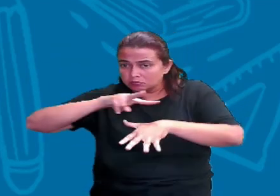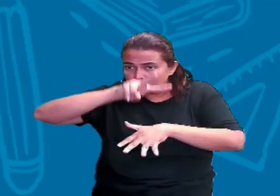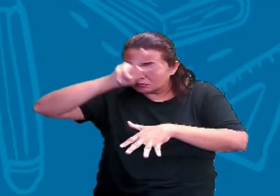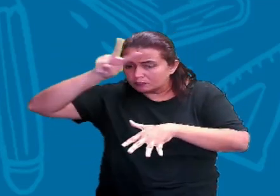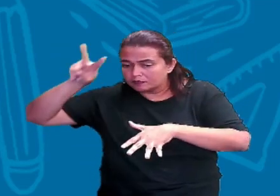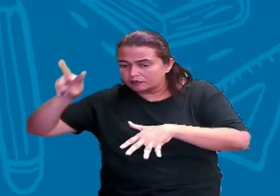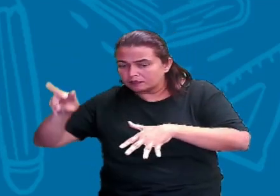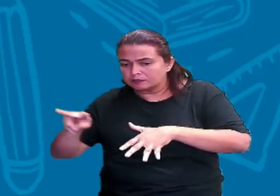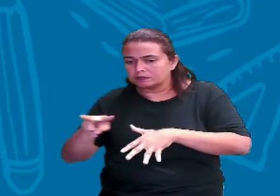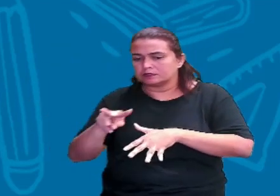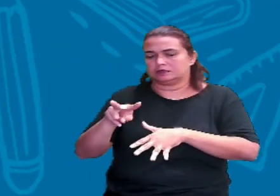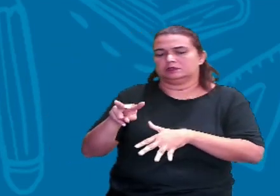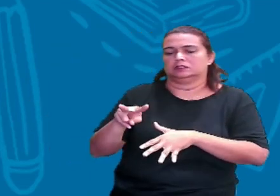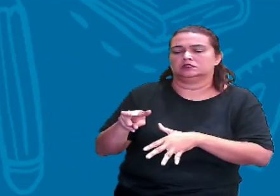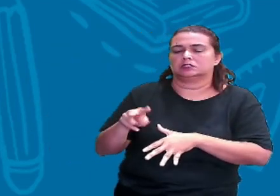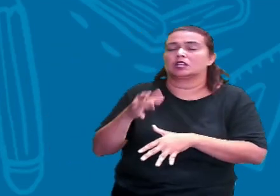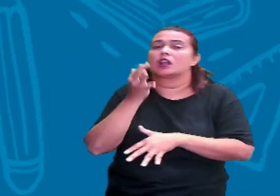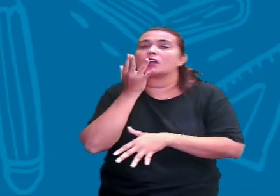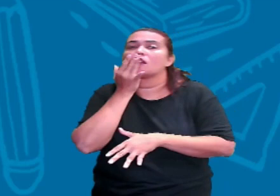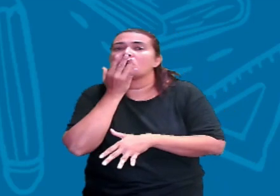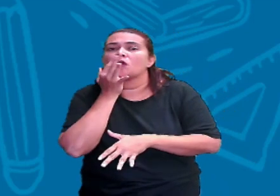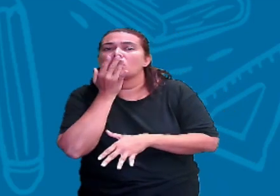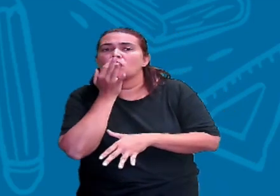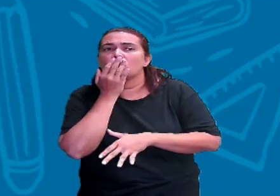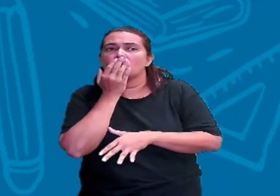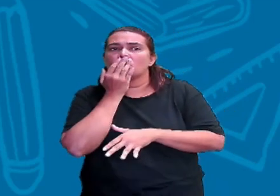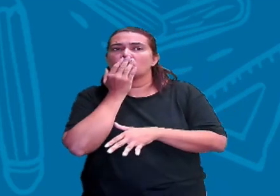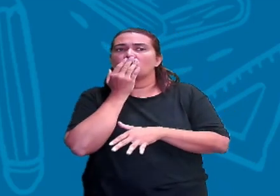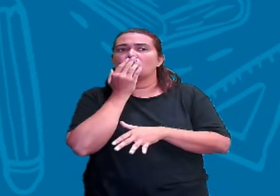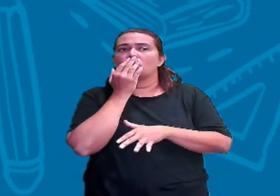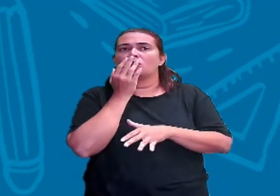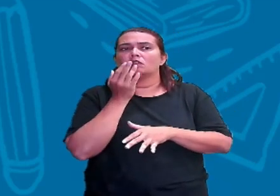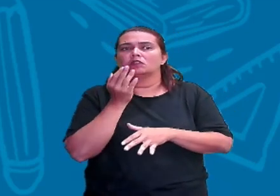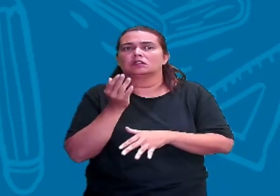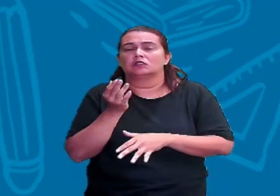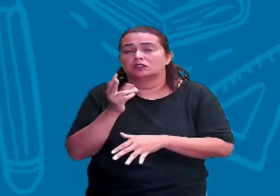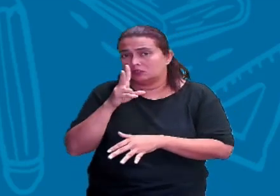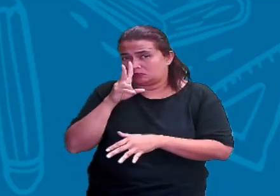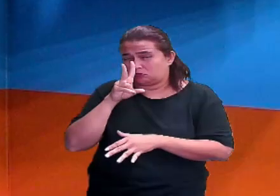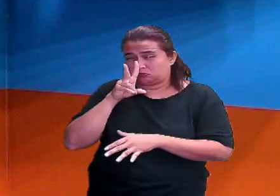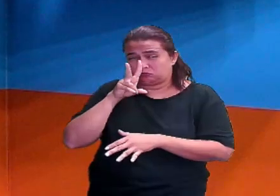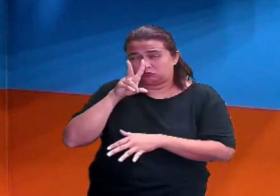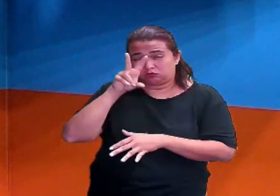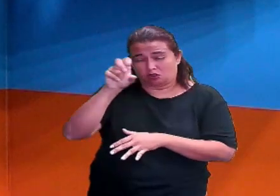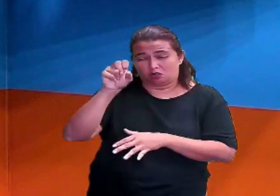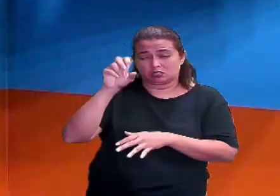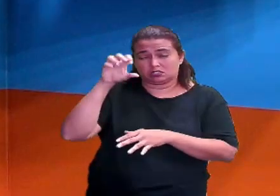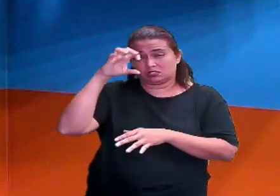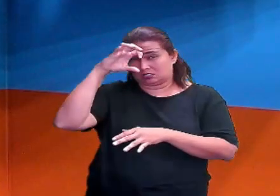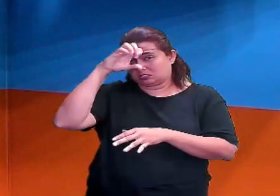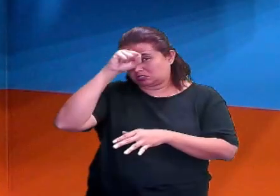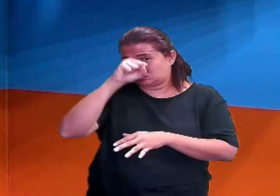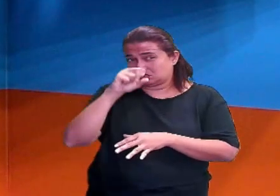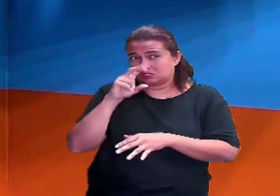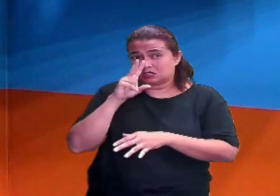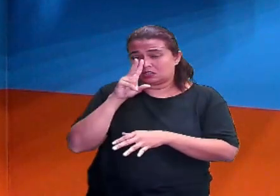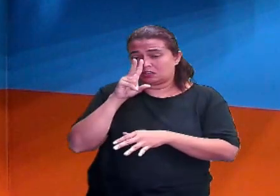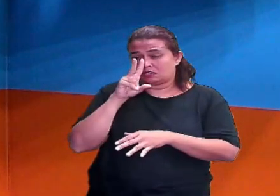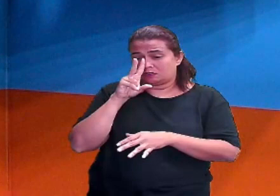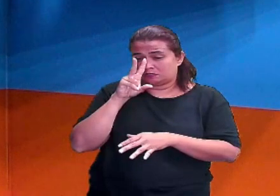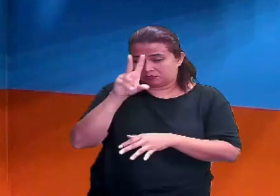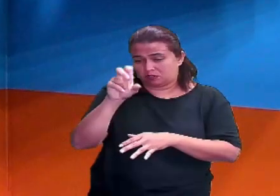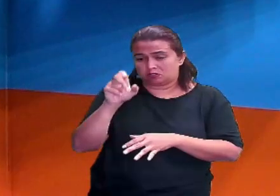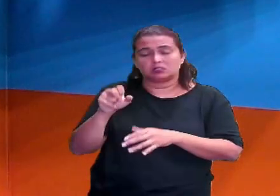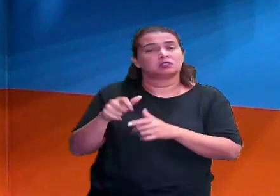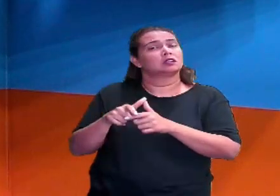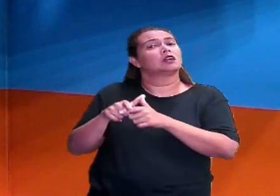vai mostrar por cor, né? Quanto mais intensa for a cor, mais escura for a cor, maior